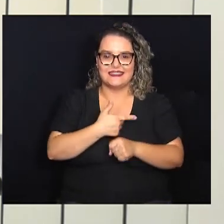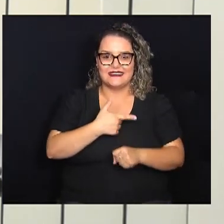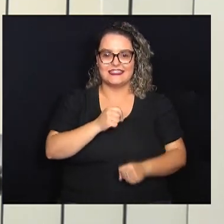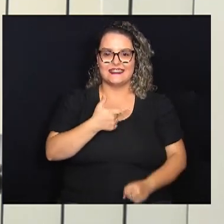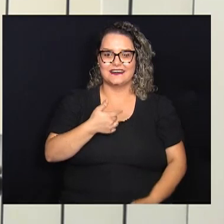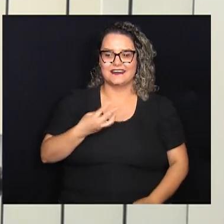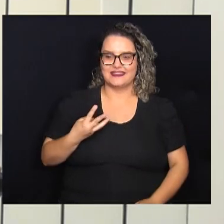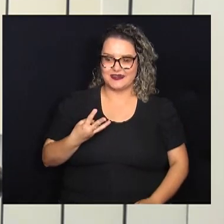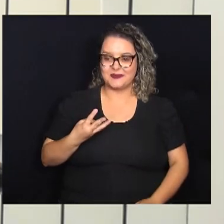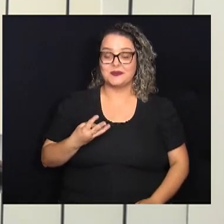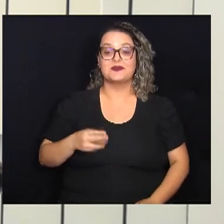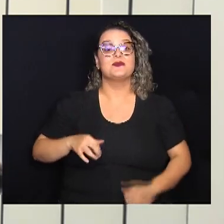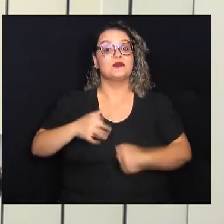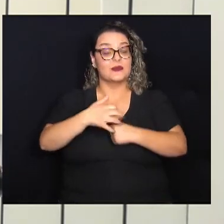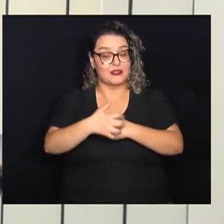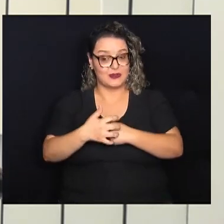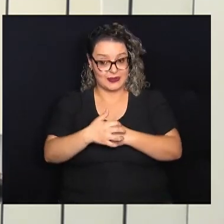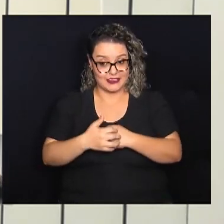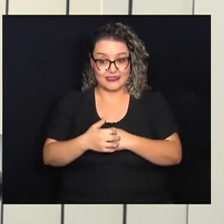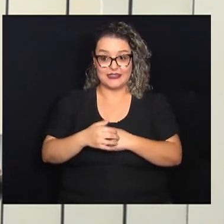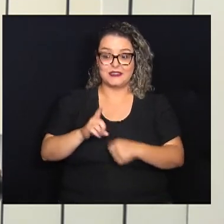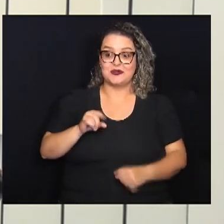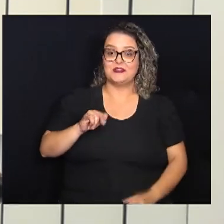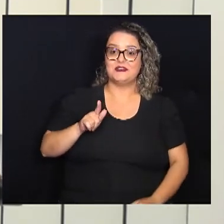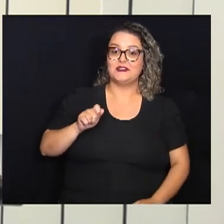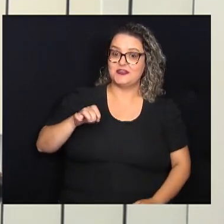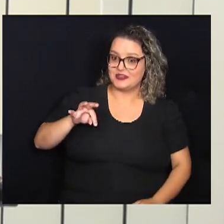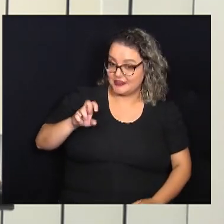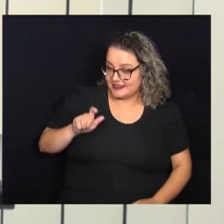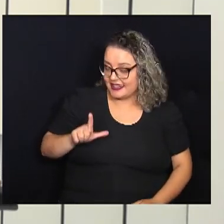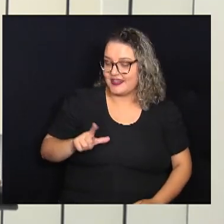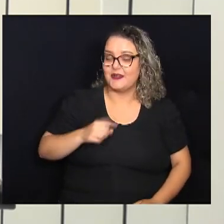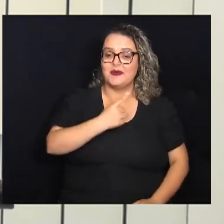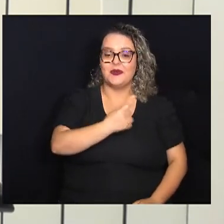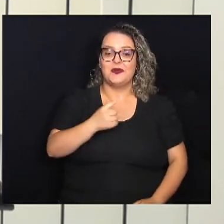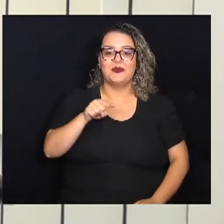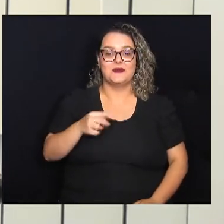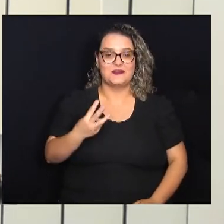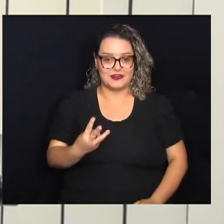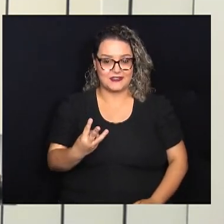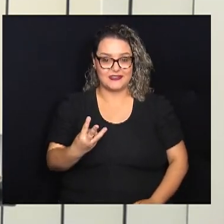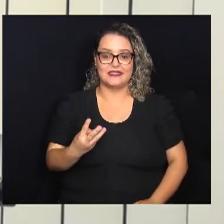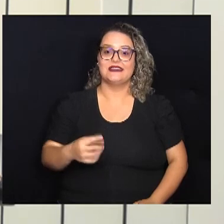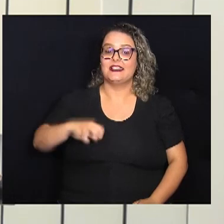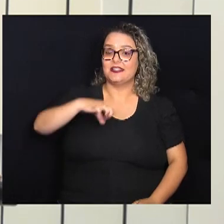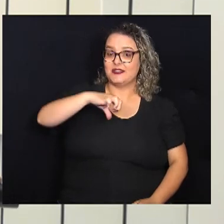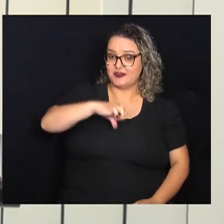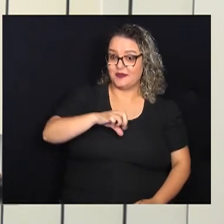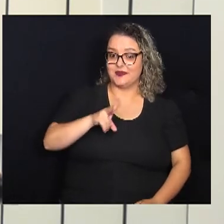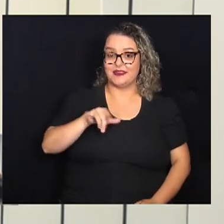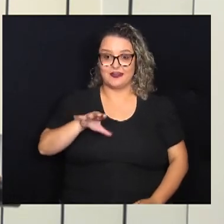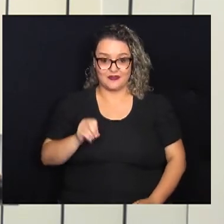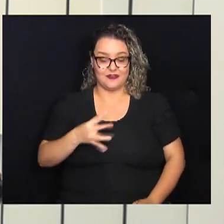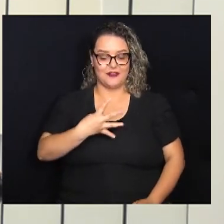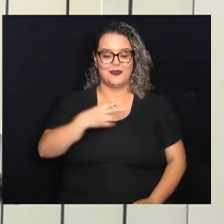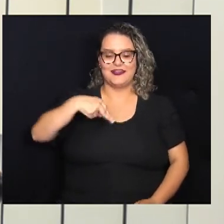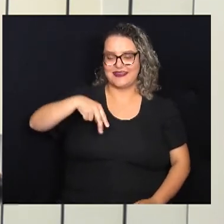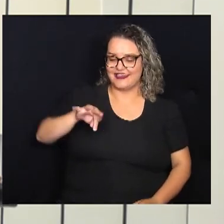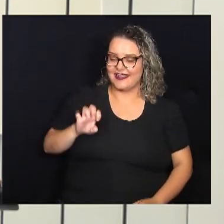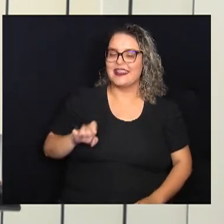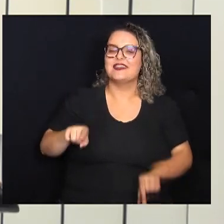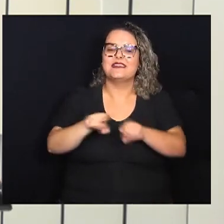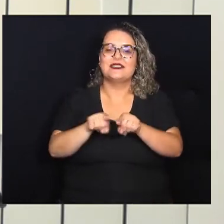do canal digital em 11.3, 4 da NET e 9 da Vivo Fibra, você confere também o nosso Câmara